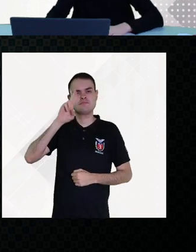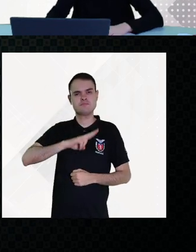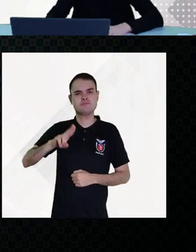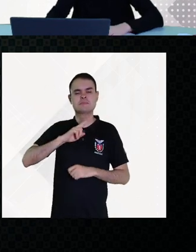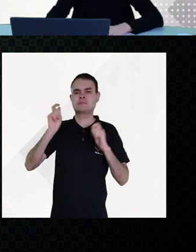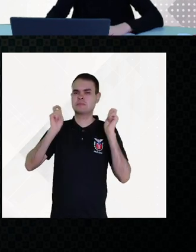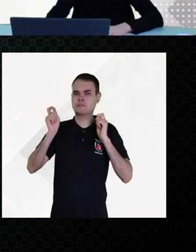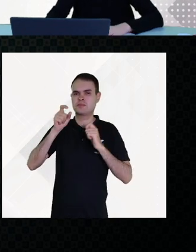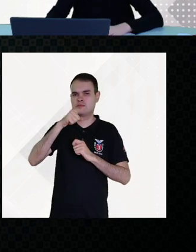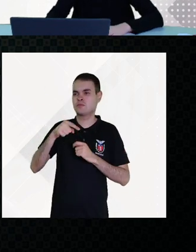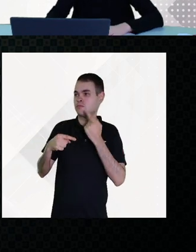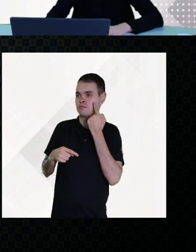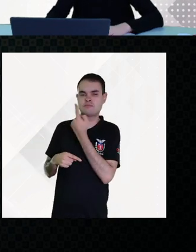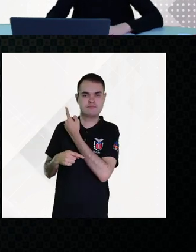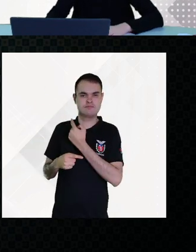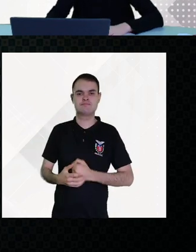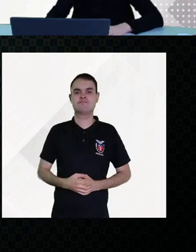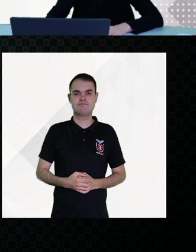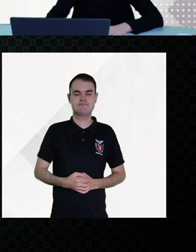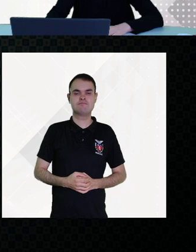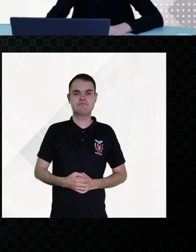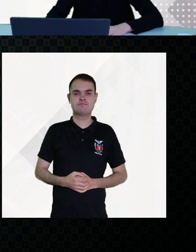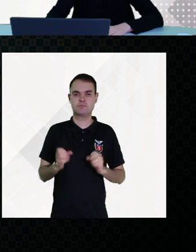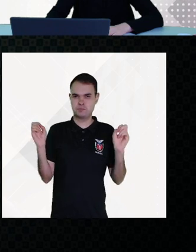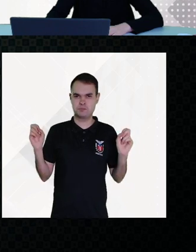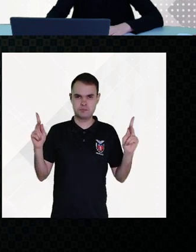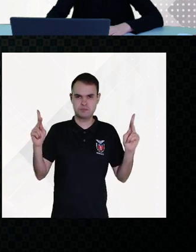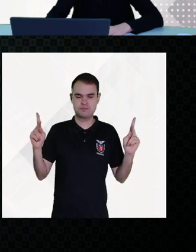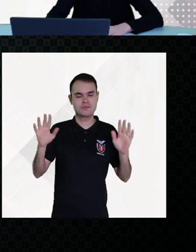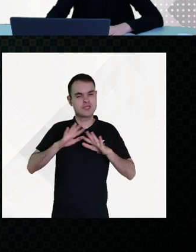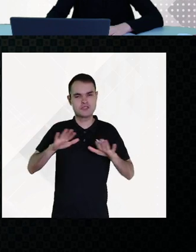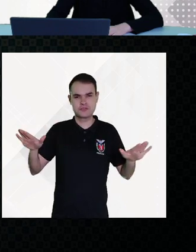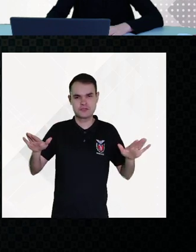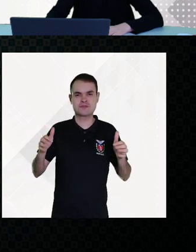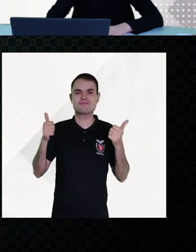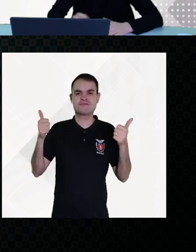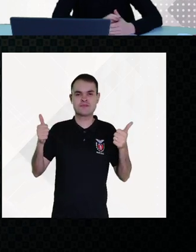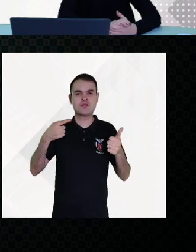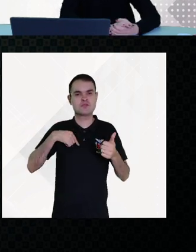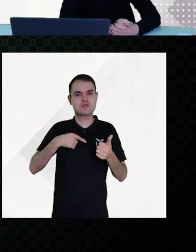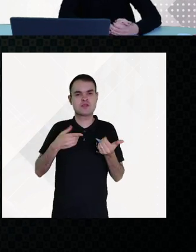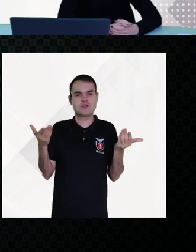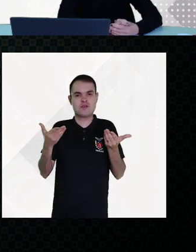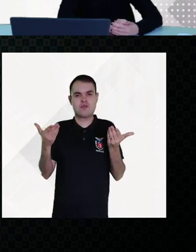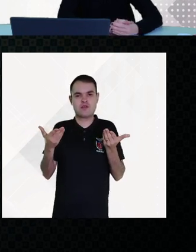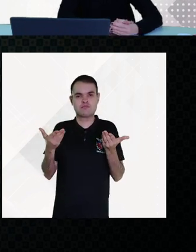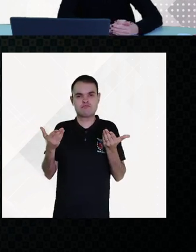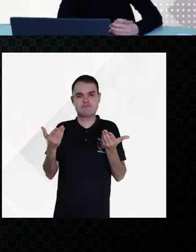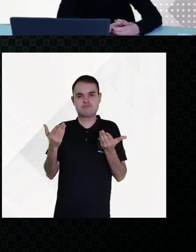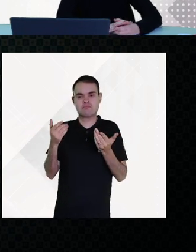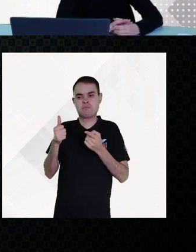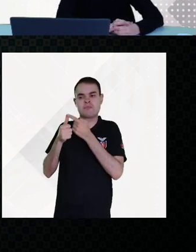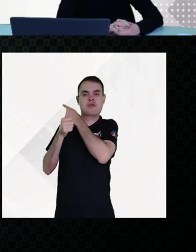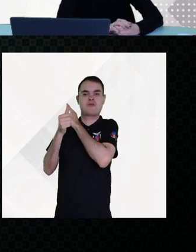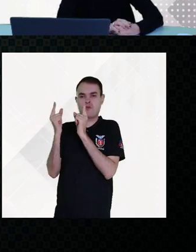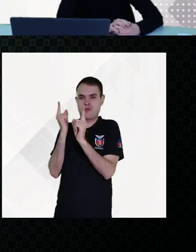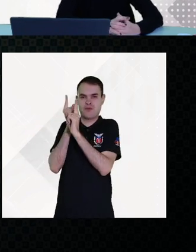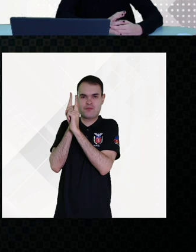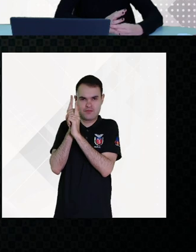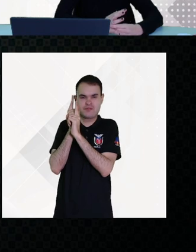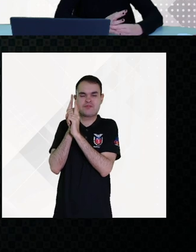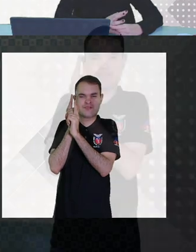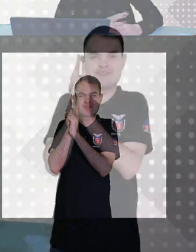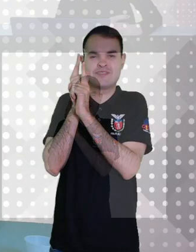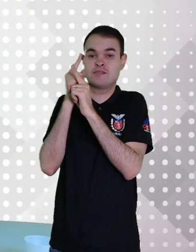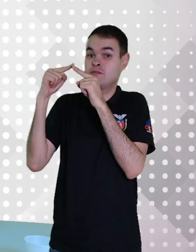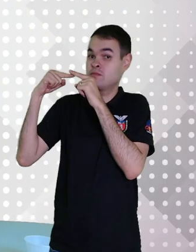podem acessar, ok? Então, era isso que a gente tinha para para nosso primeiro encontro.